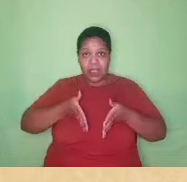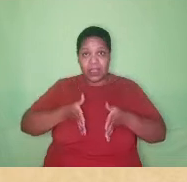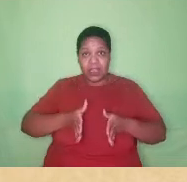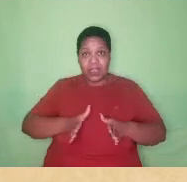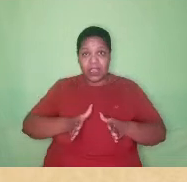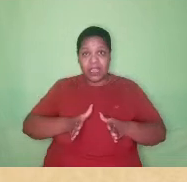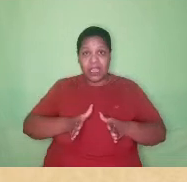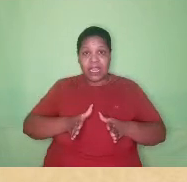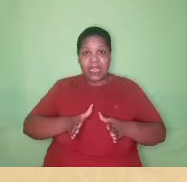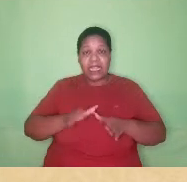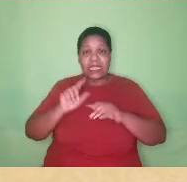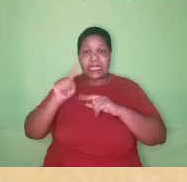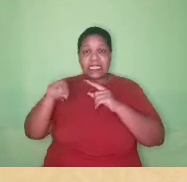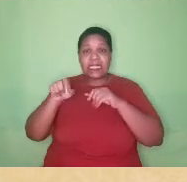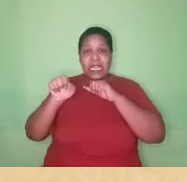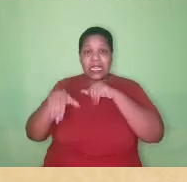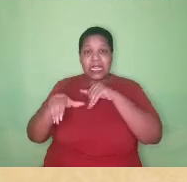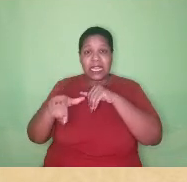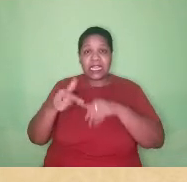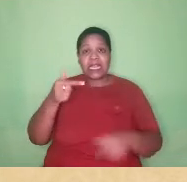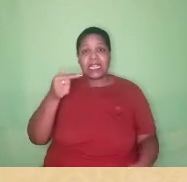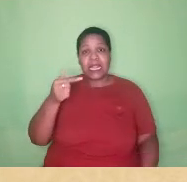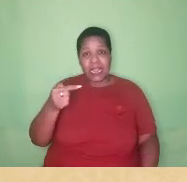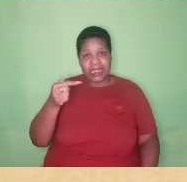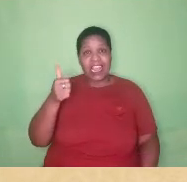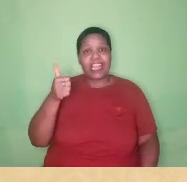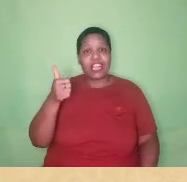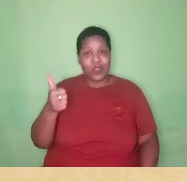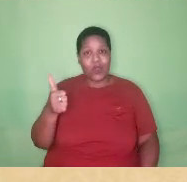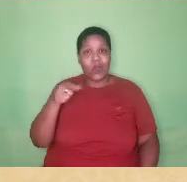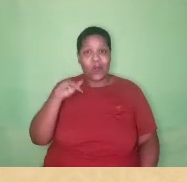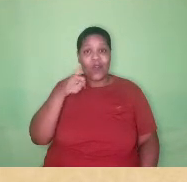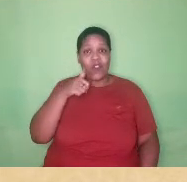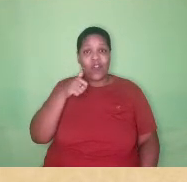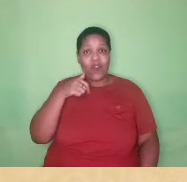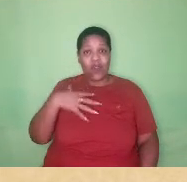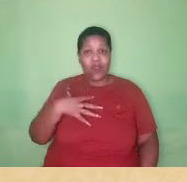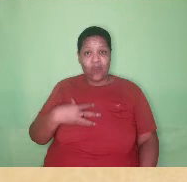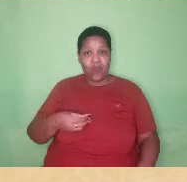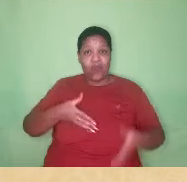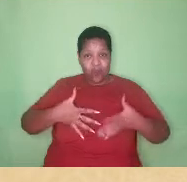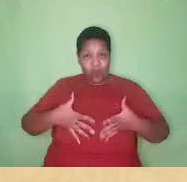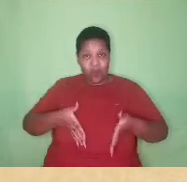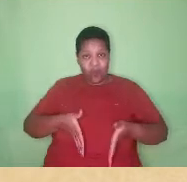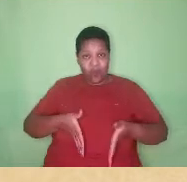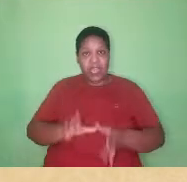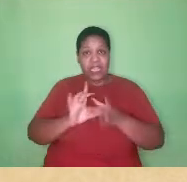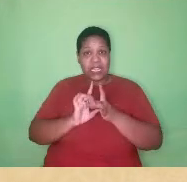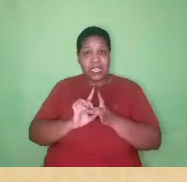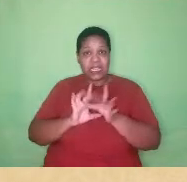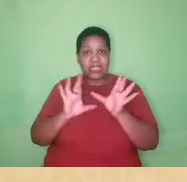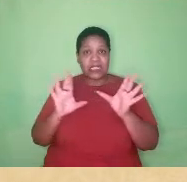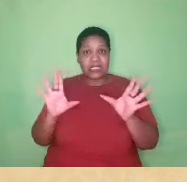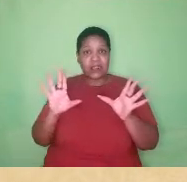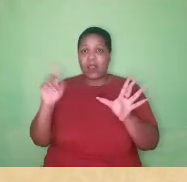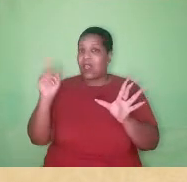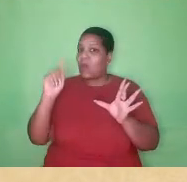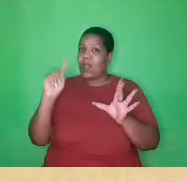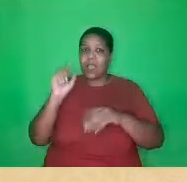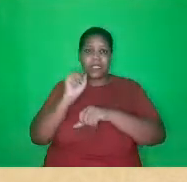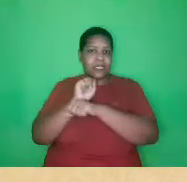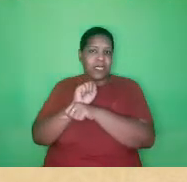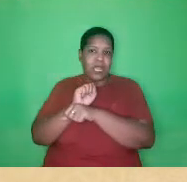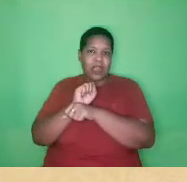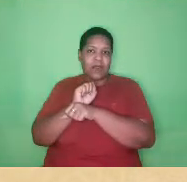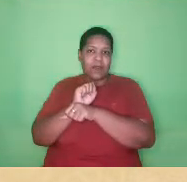de 1871, esse filho nasceu livre, não mais na condição de escravo. Então, essa